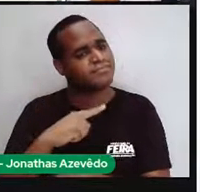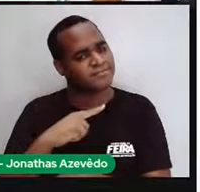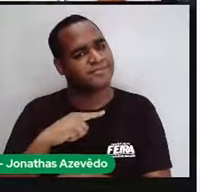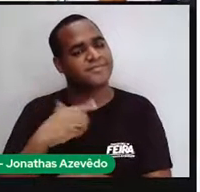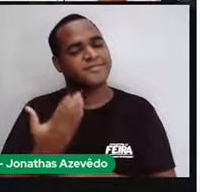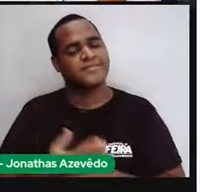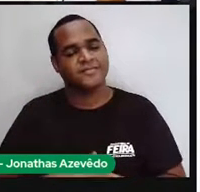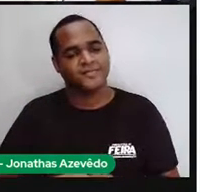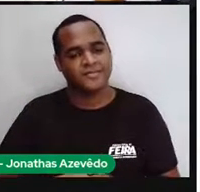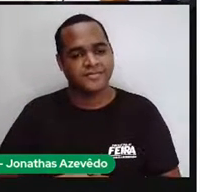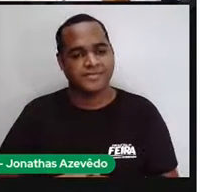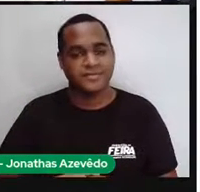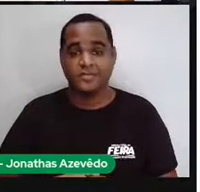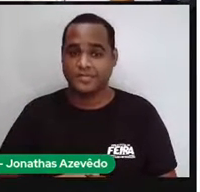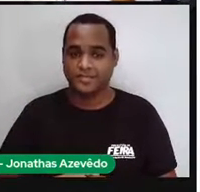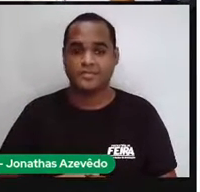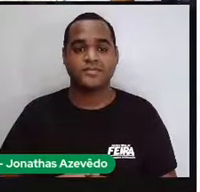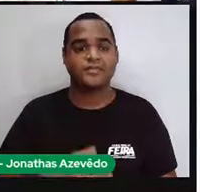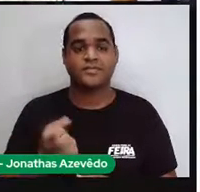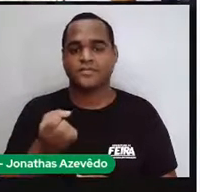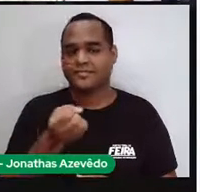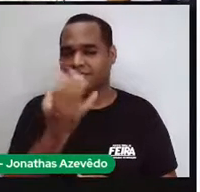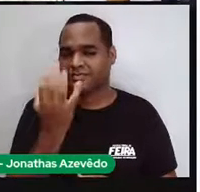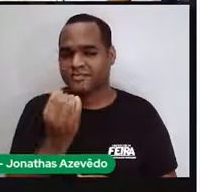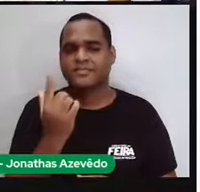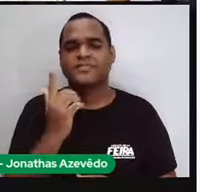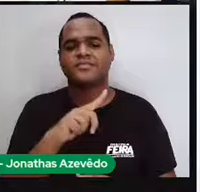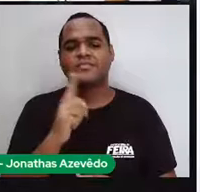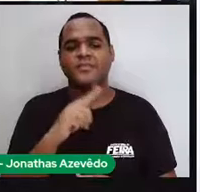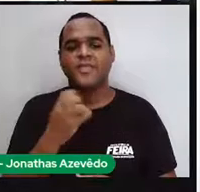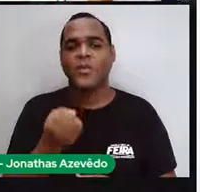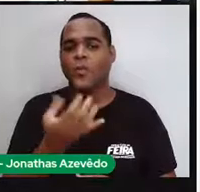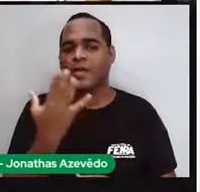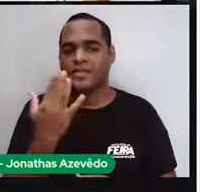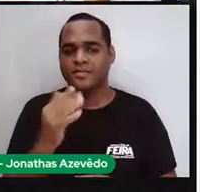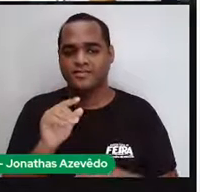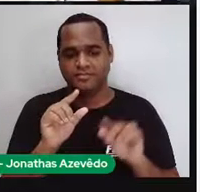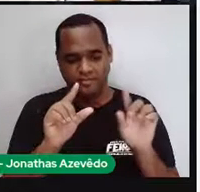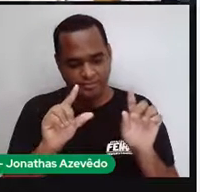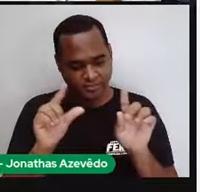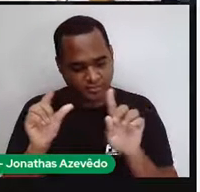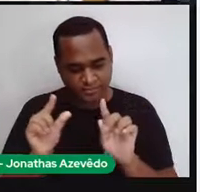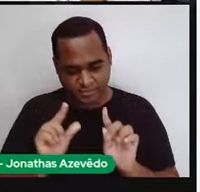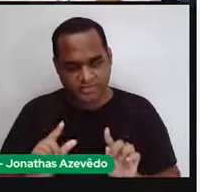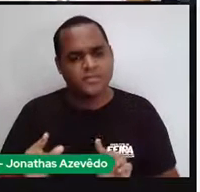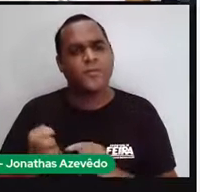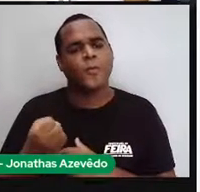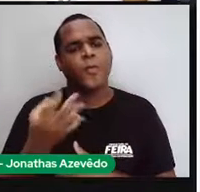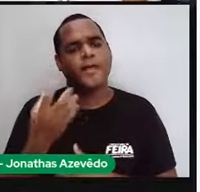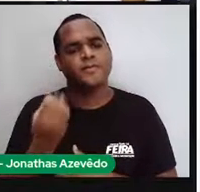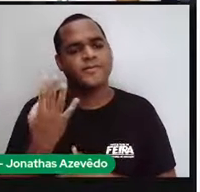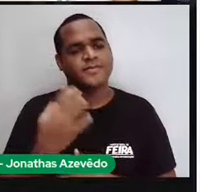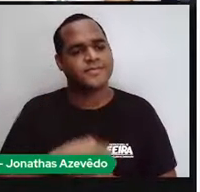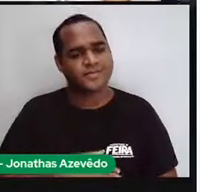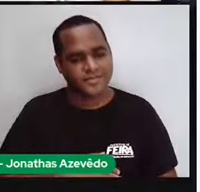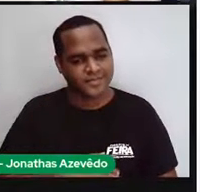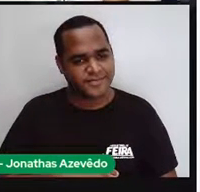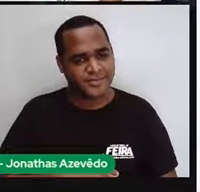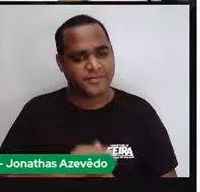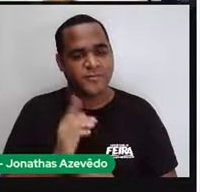de grama quantas fileiras eu ainda consigo colocar ali e como essa